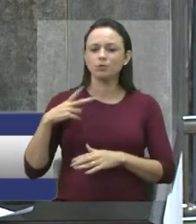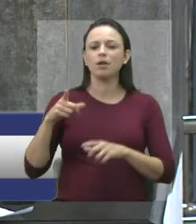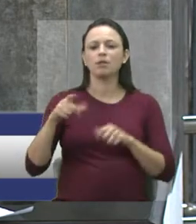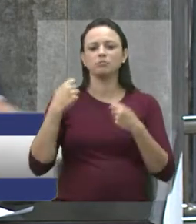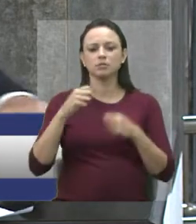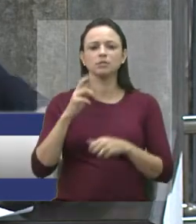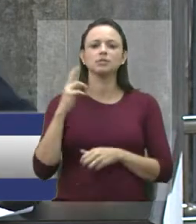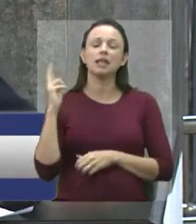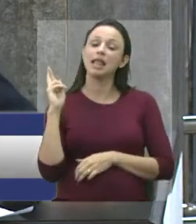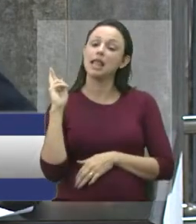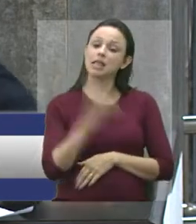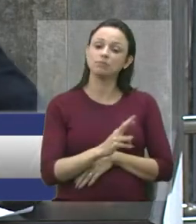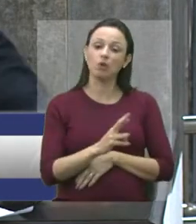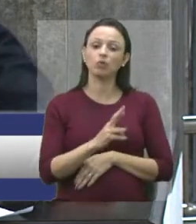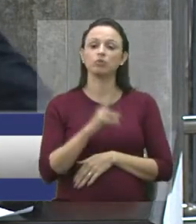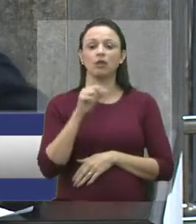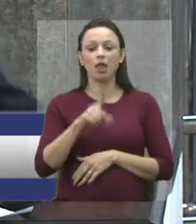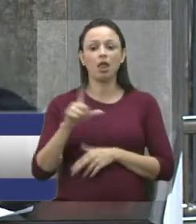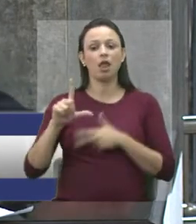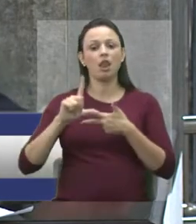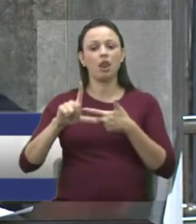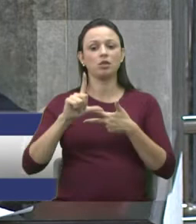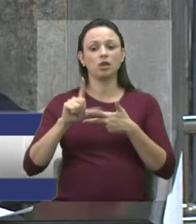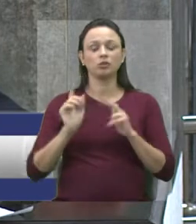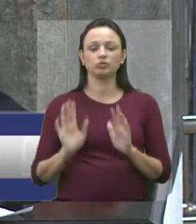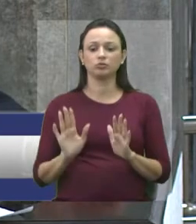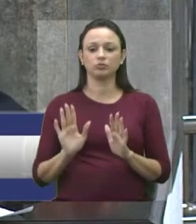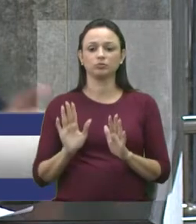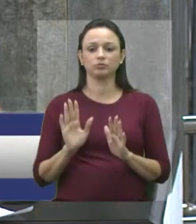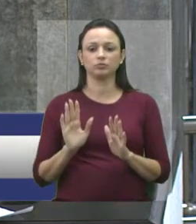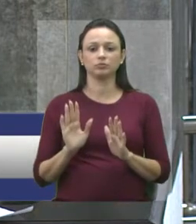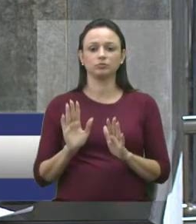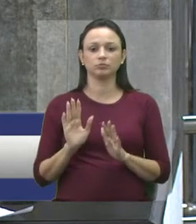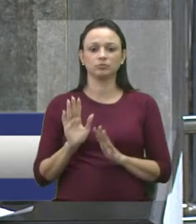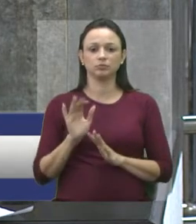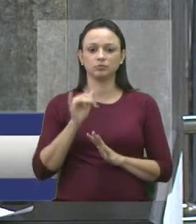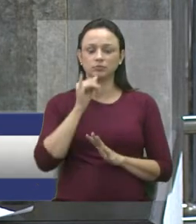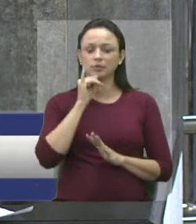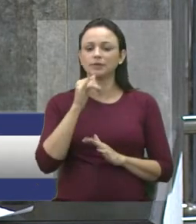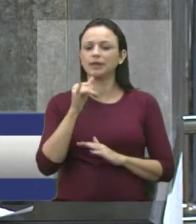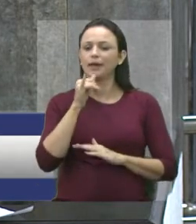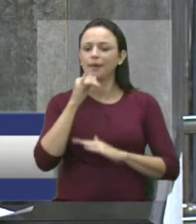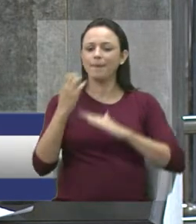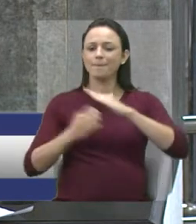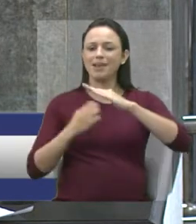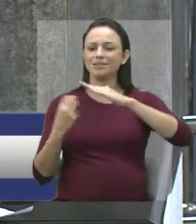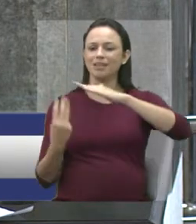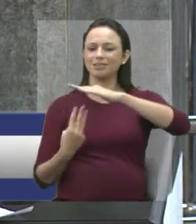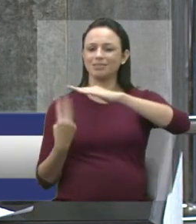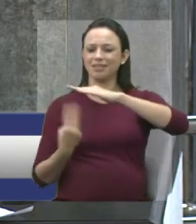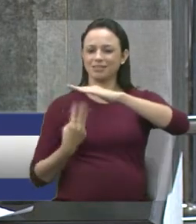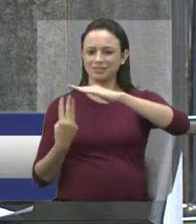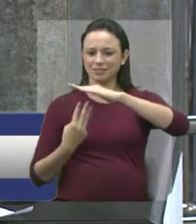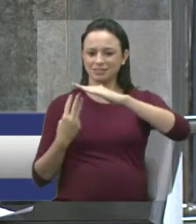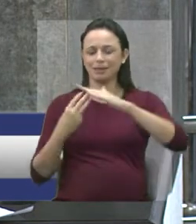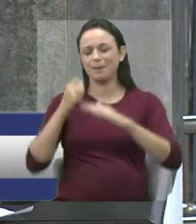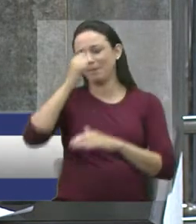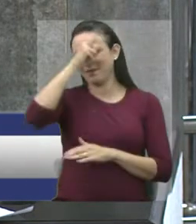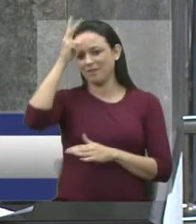o Poder Legislativo. Resumindo, as terceirizadas que a Prefeitura